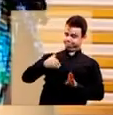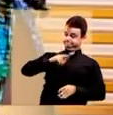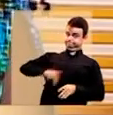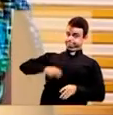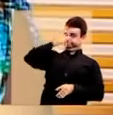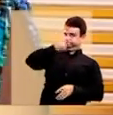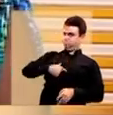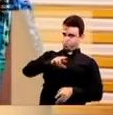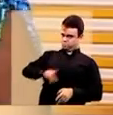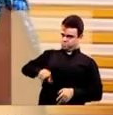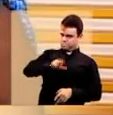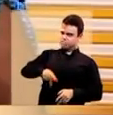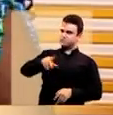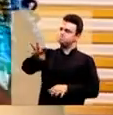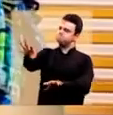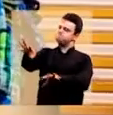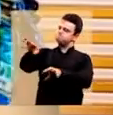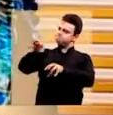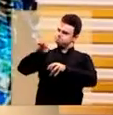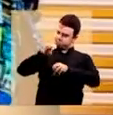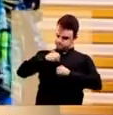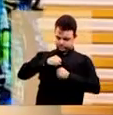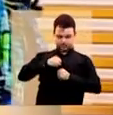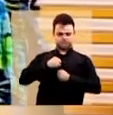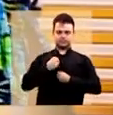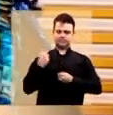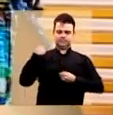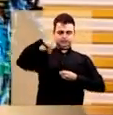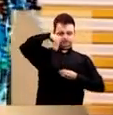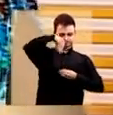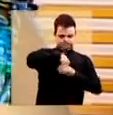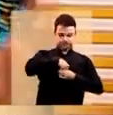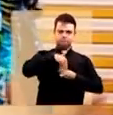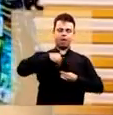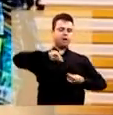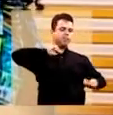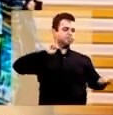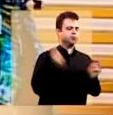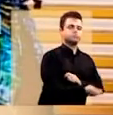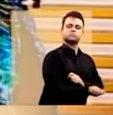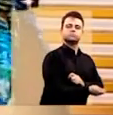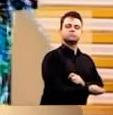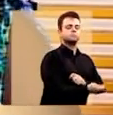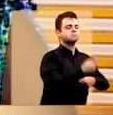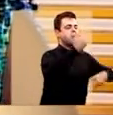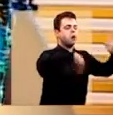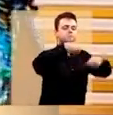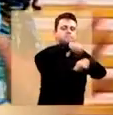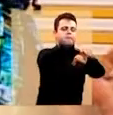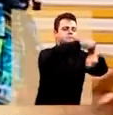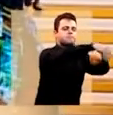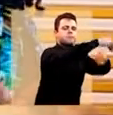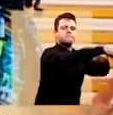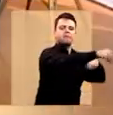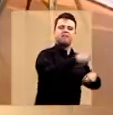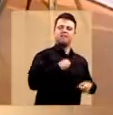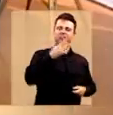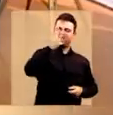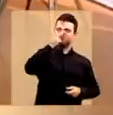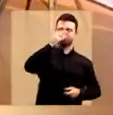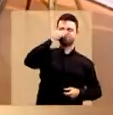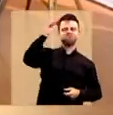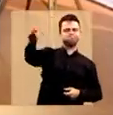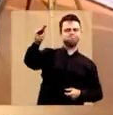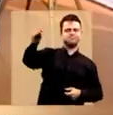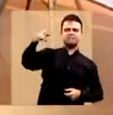sua e incorpora na sua cultura e na sua prática com uma outra simbologia, com uma outra... Uma e nova desprezando